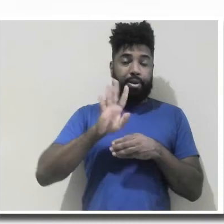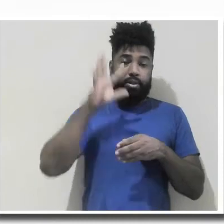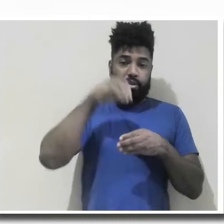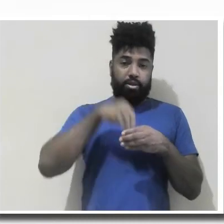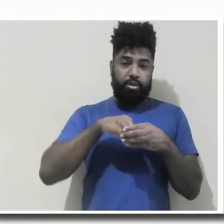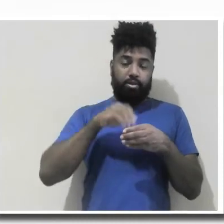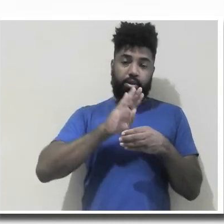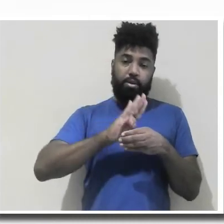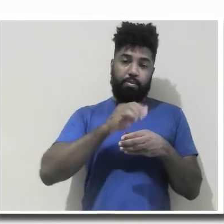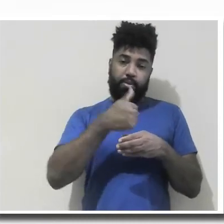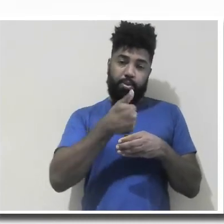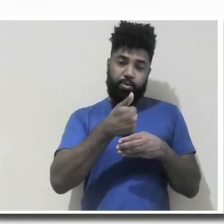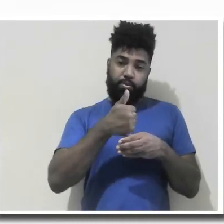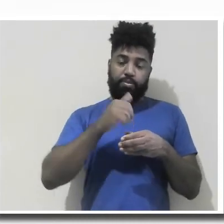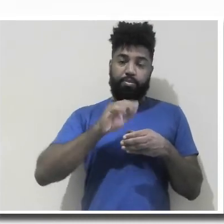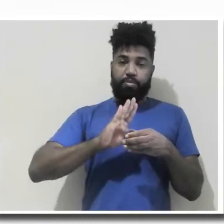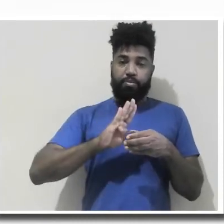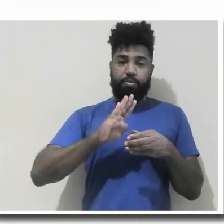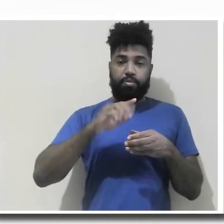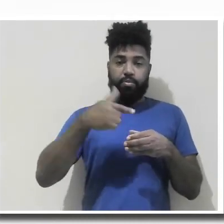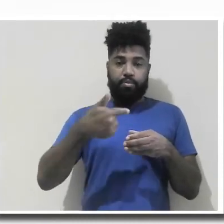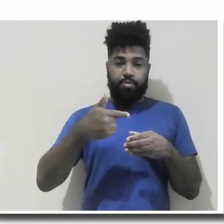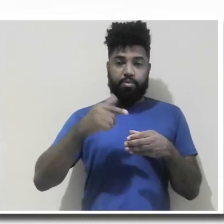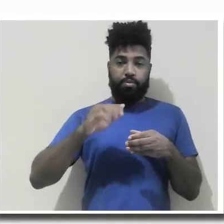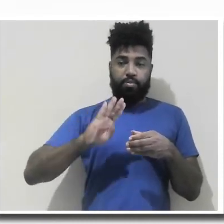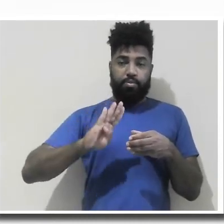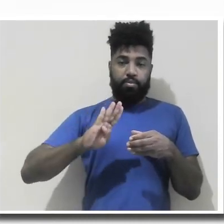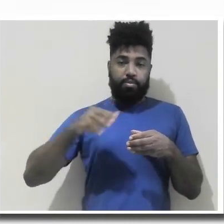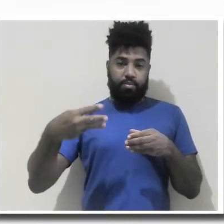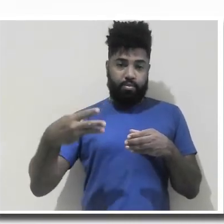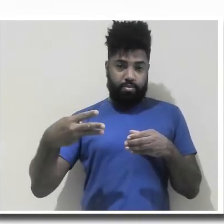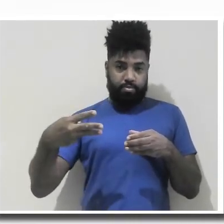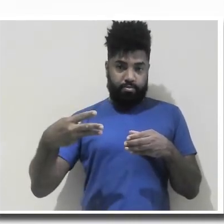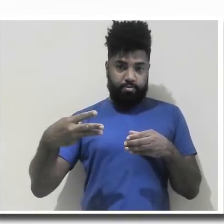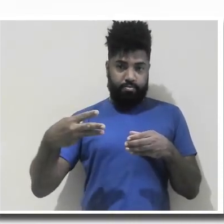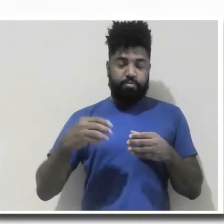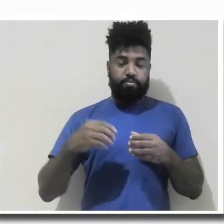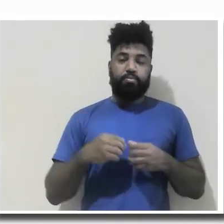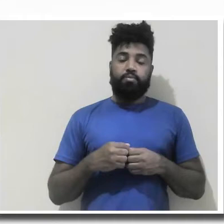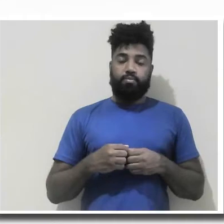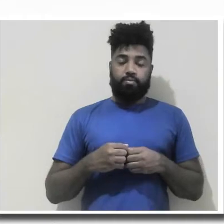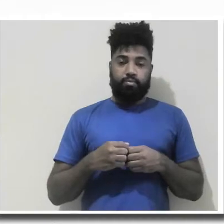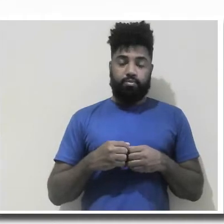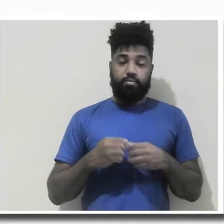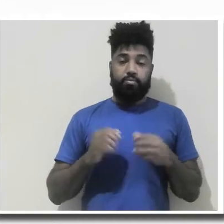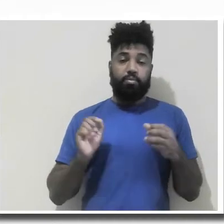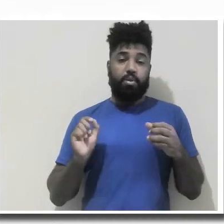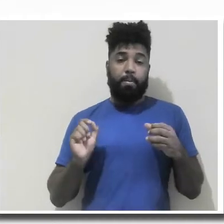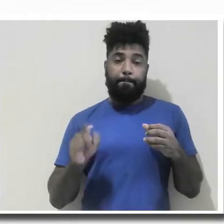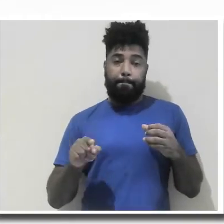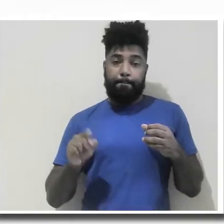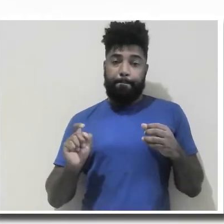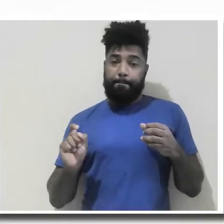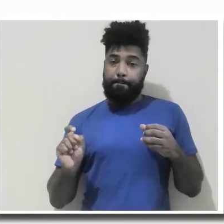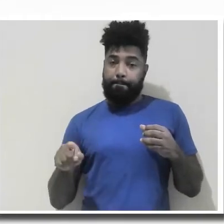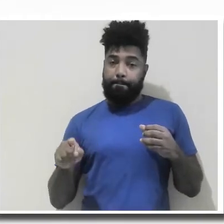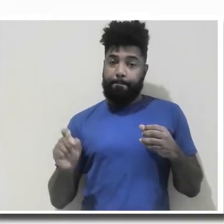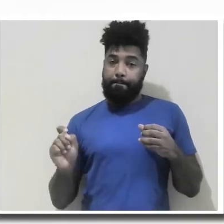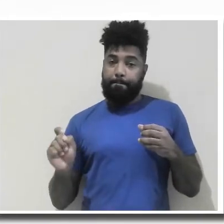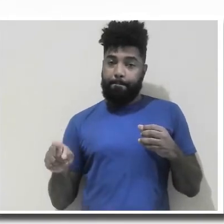com os elementos B1, B2, B3. Coloco